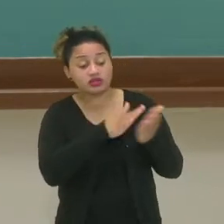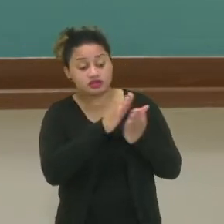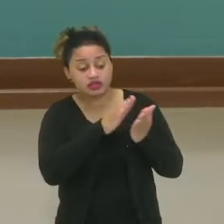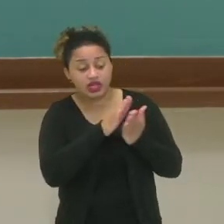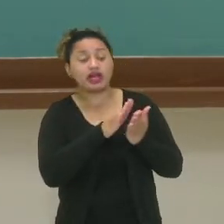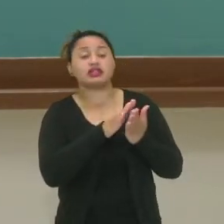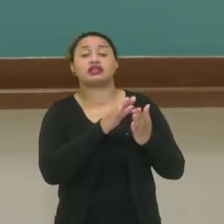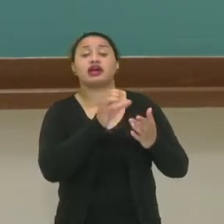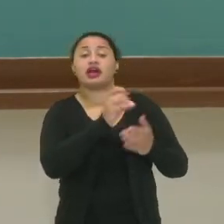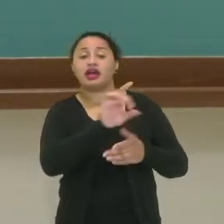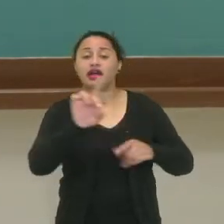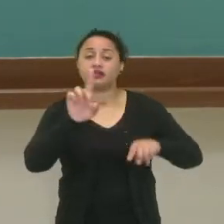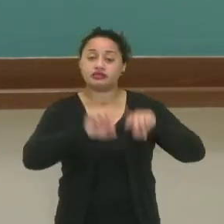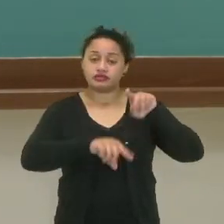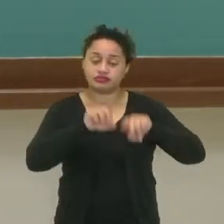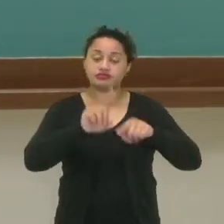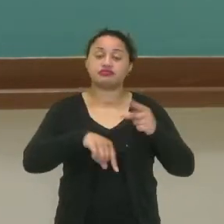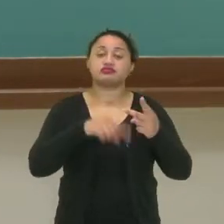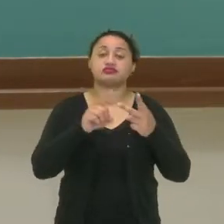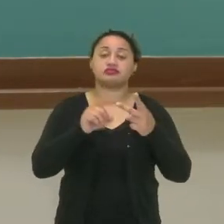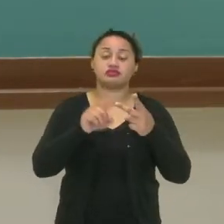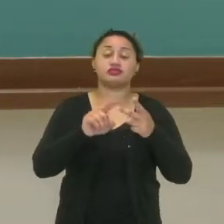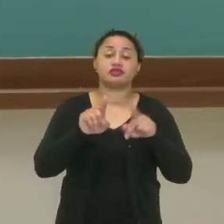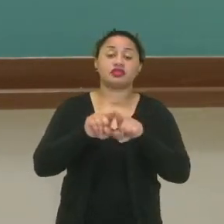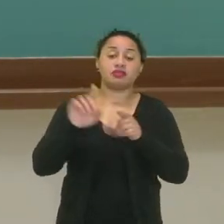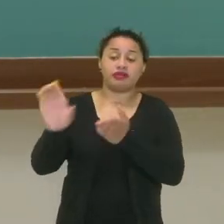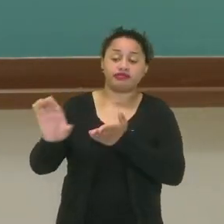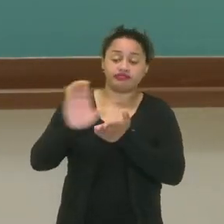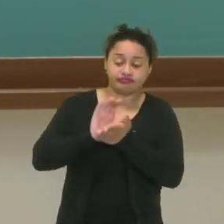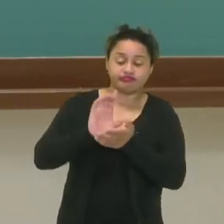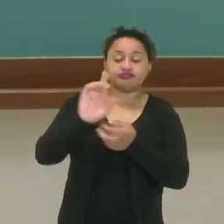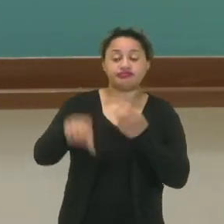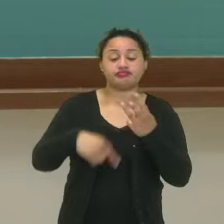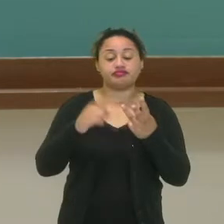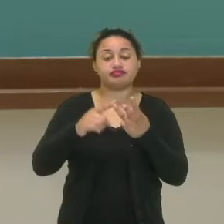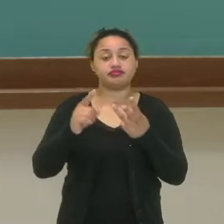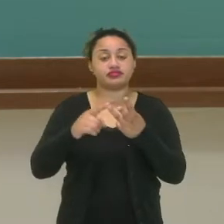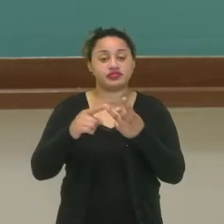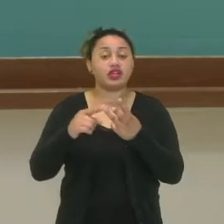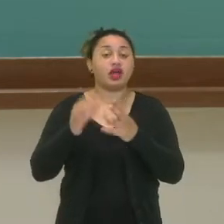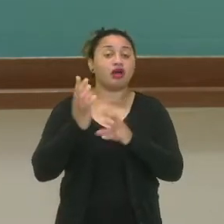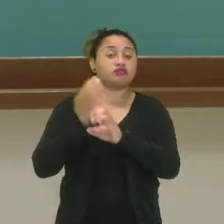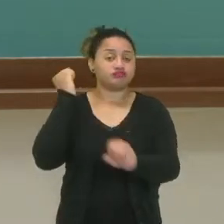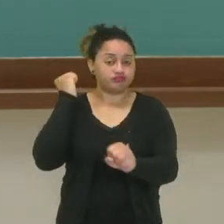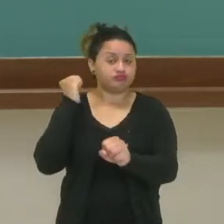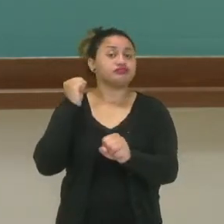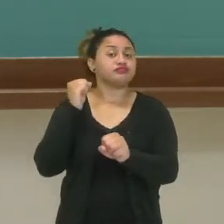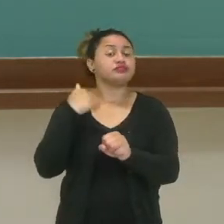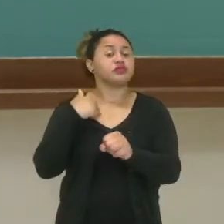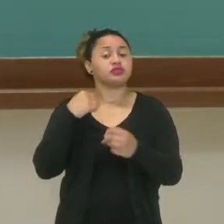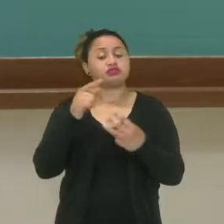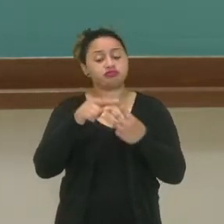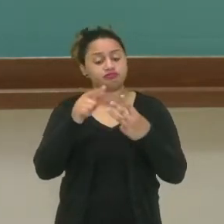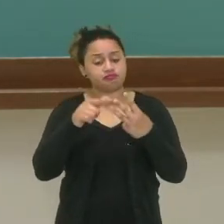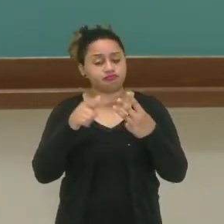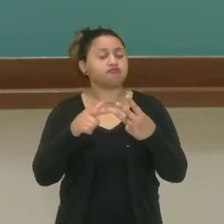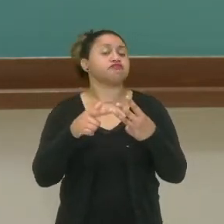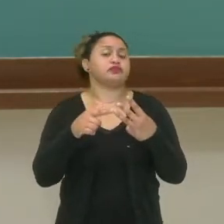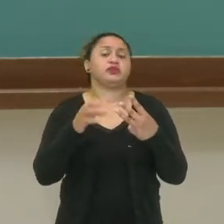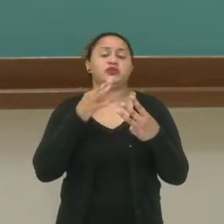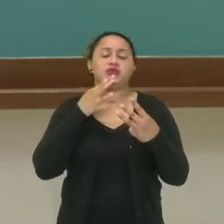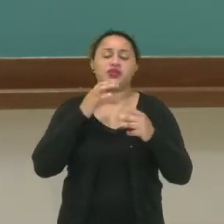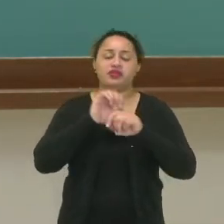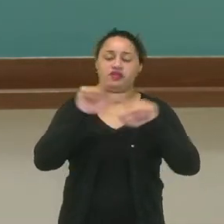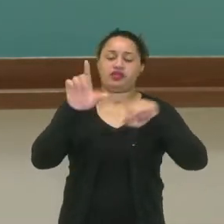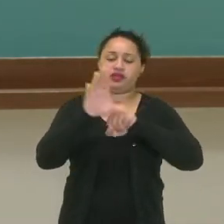um dos produtos, a função receita e a função lucro. Porque a gente conhecendo muito bem essas